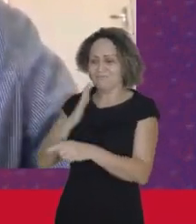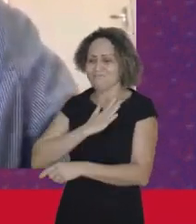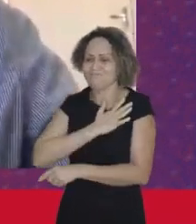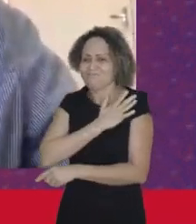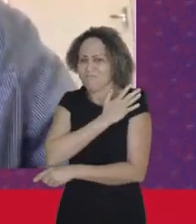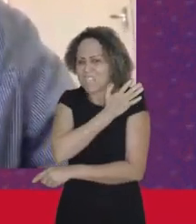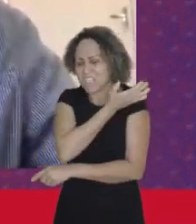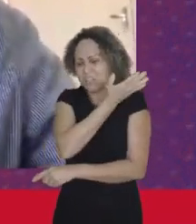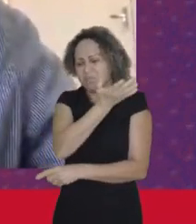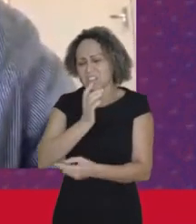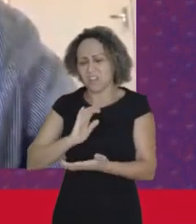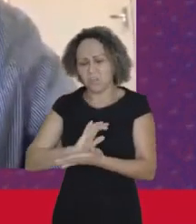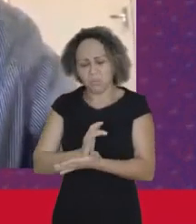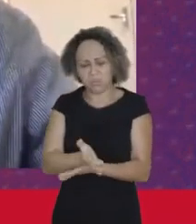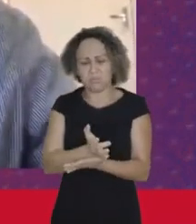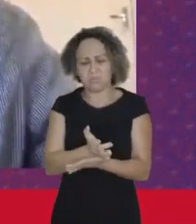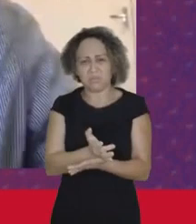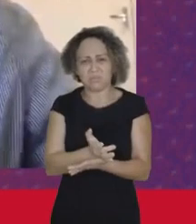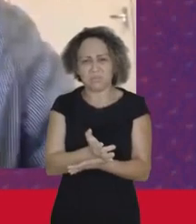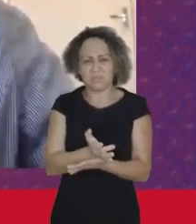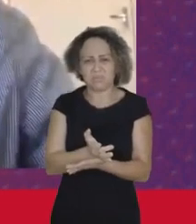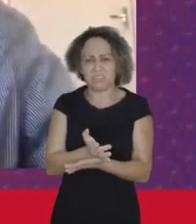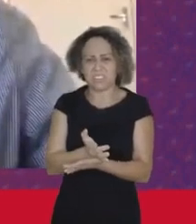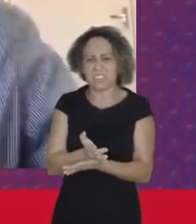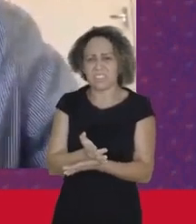da incapacidade, são